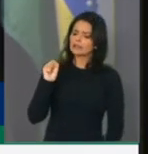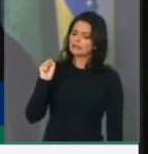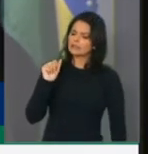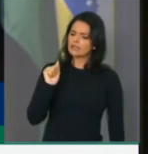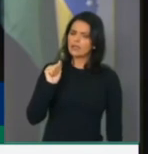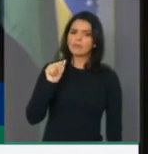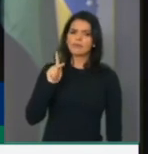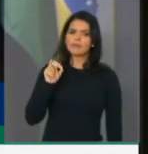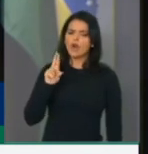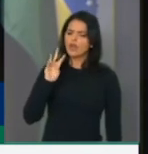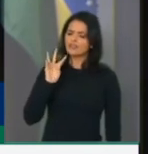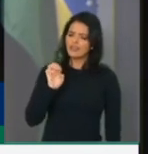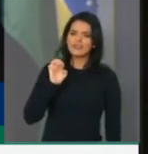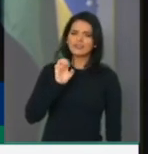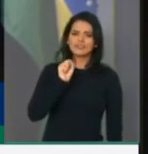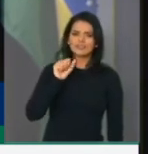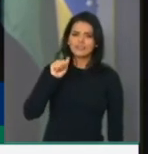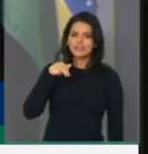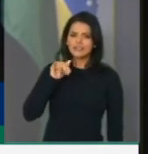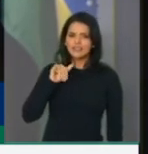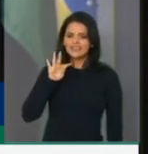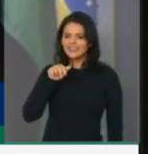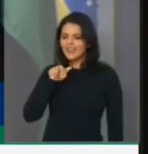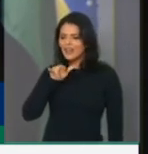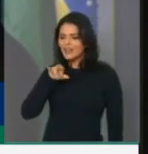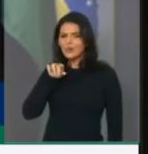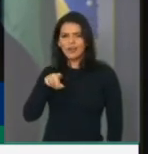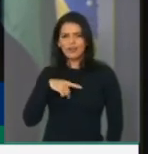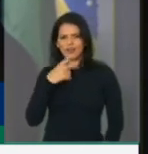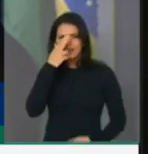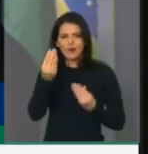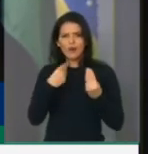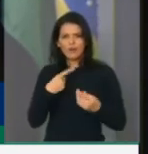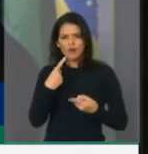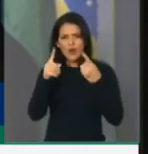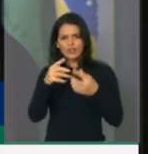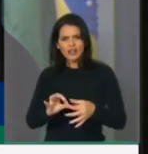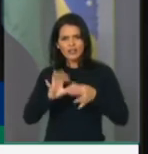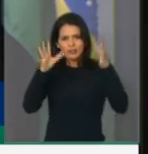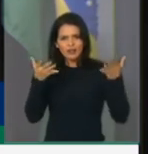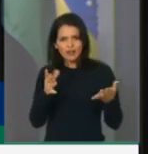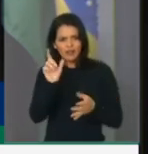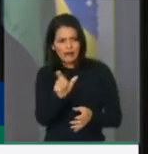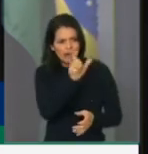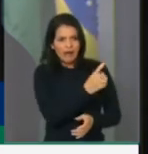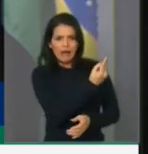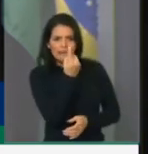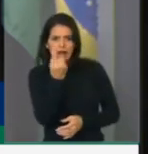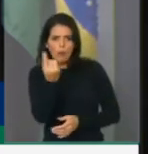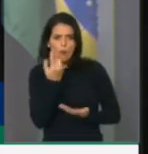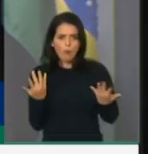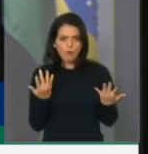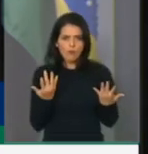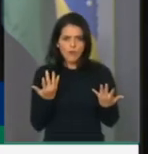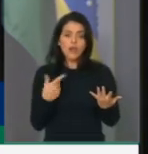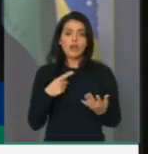sanitário ser uma pronta as liberdades individuais uma fruta às liberdades dos indivíduos